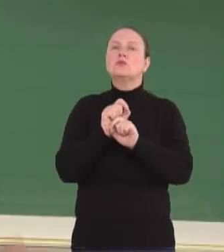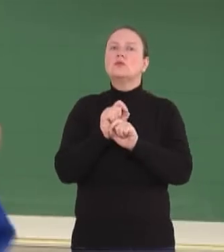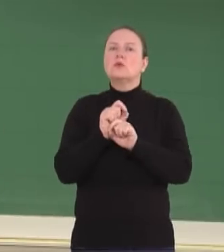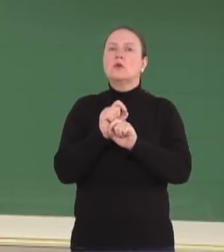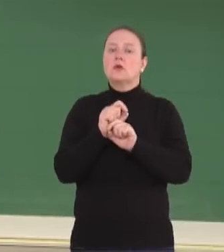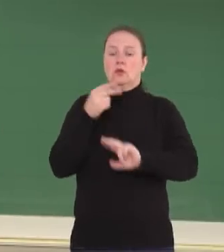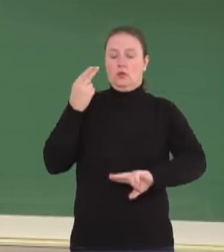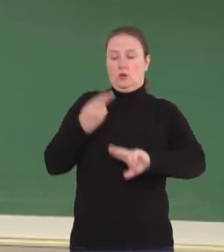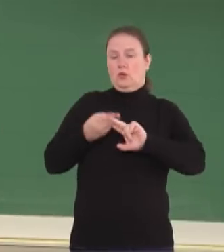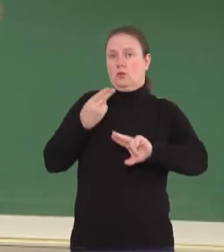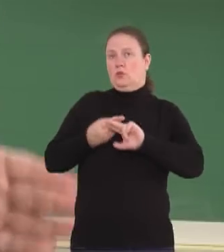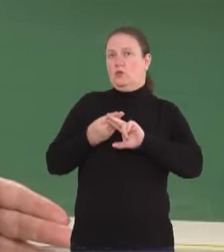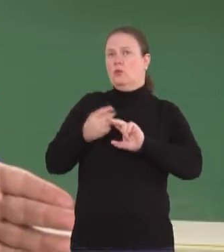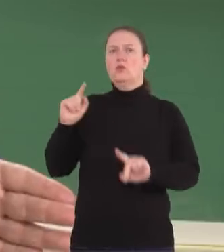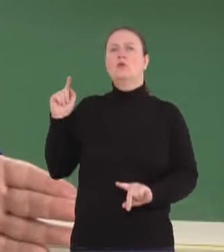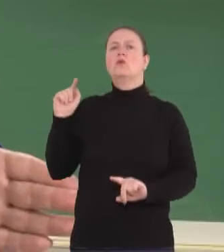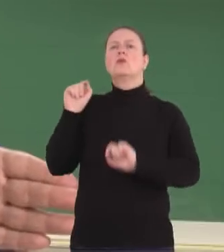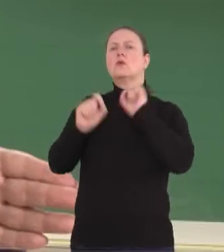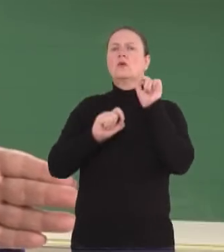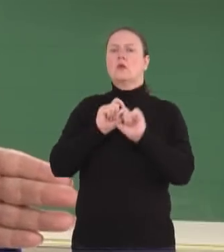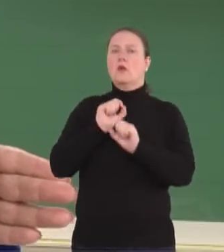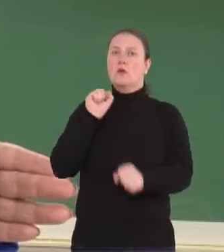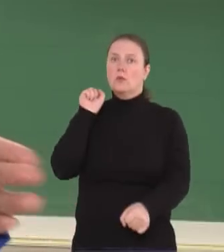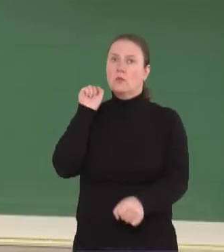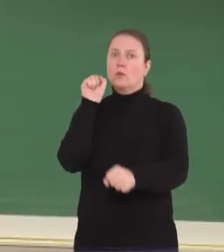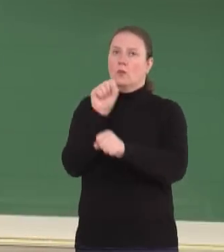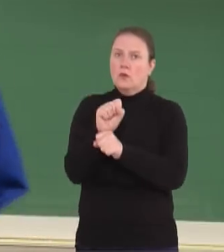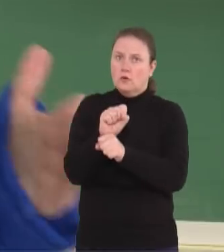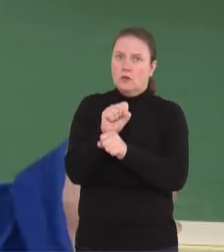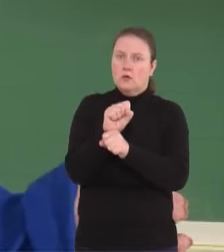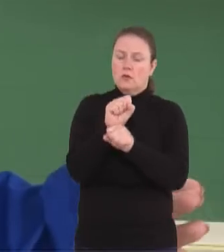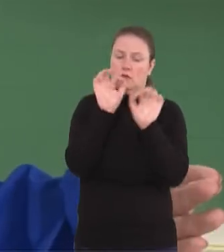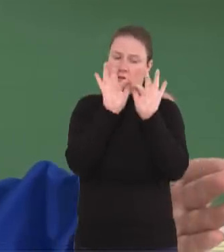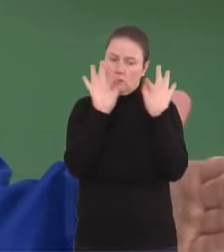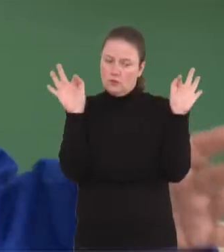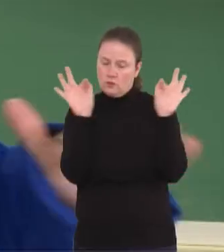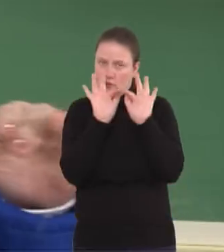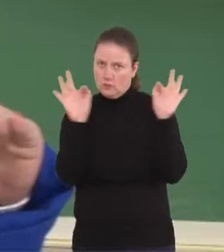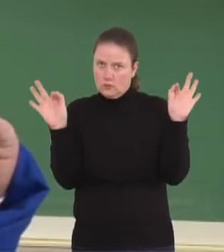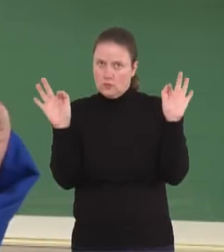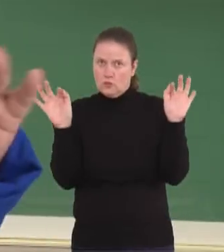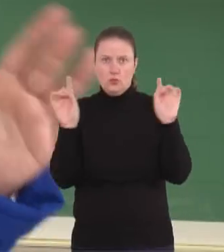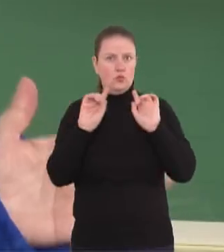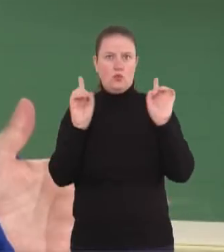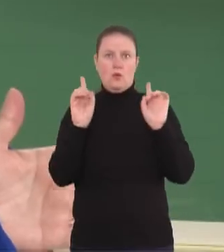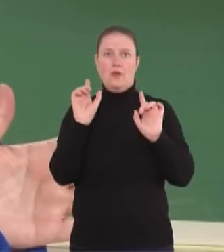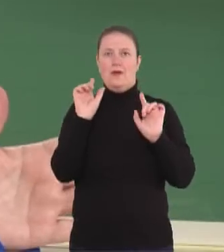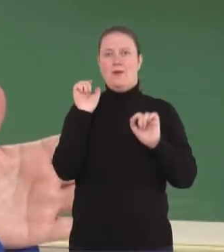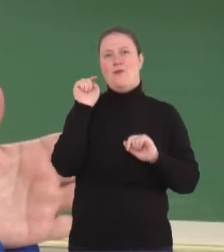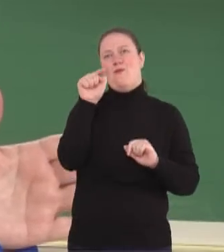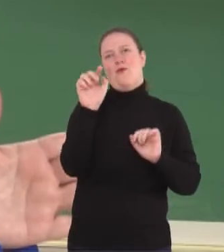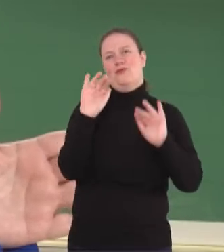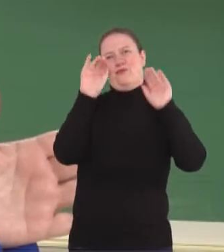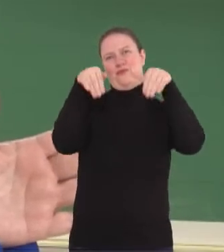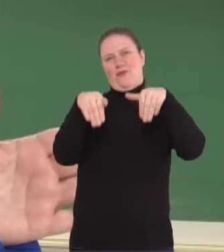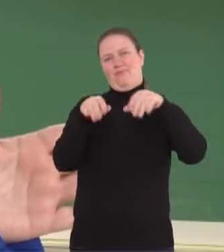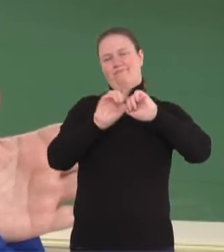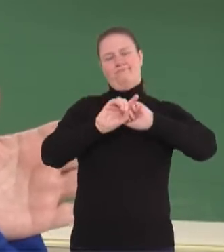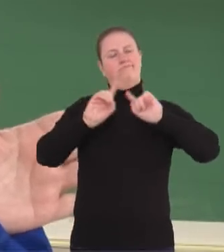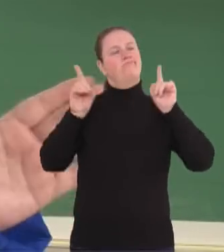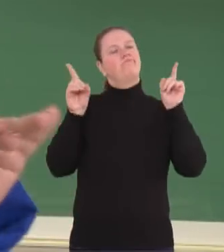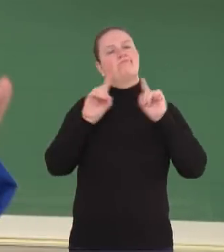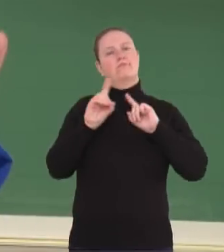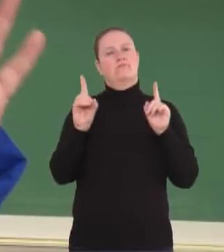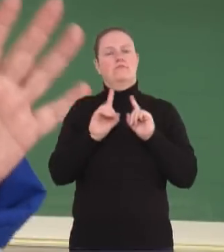é fazer ali uma pausa durante a escrita de uma frase. Não é um ponto final, né, porque o ponto final